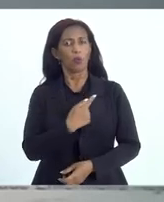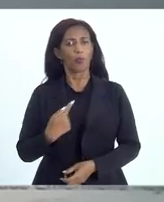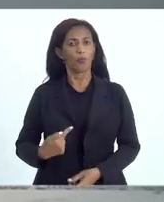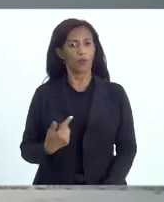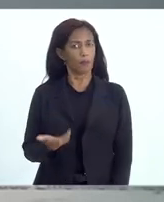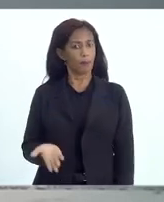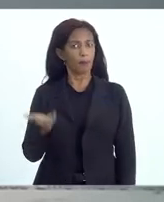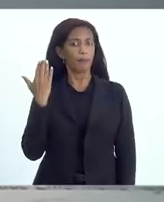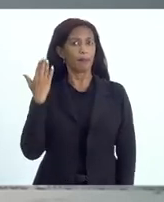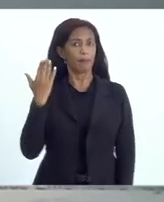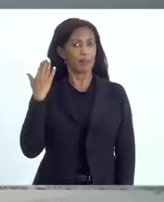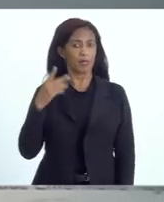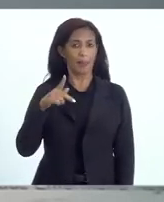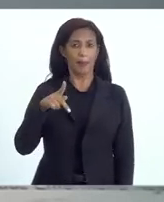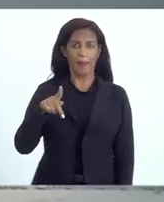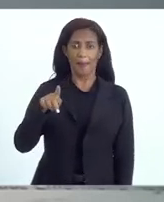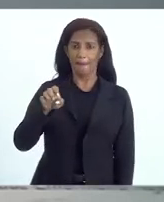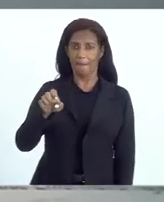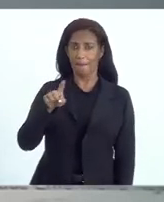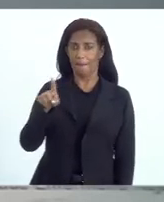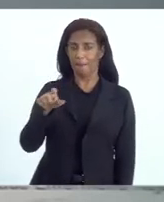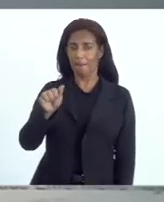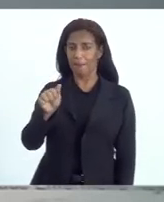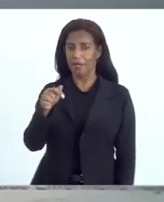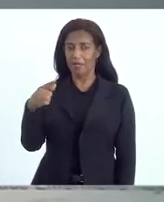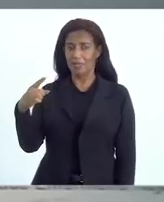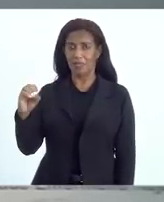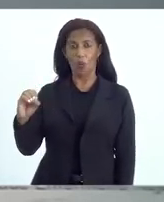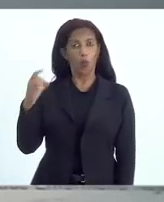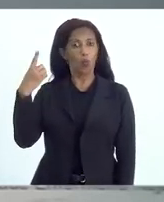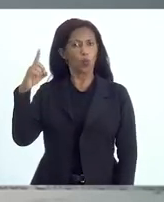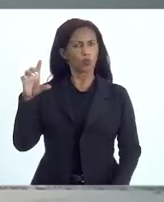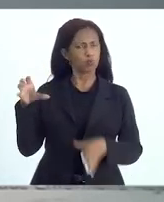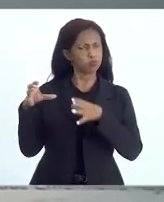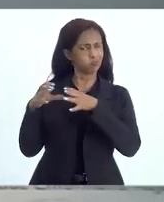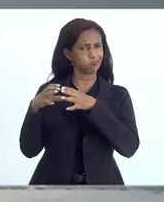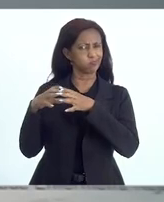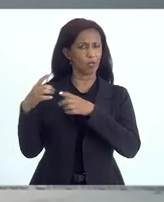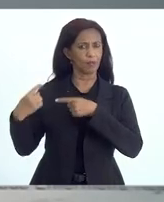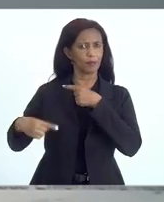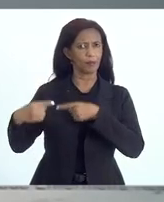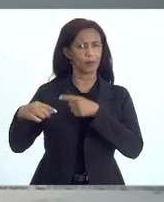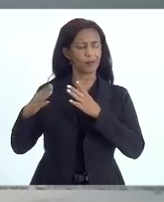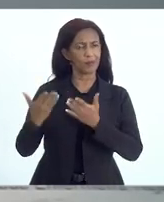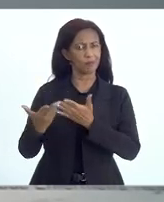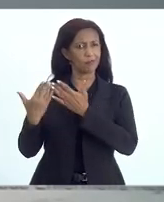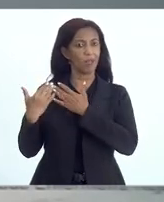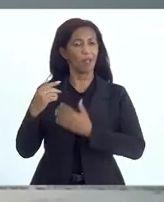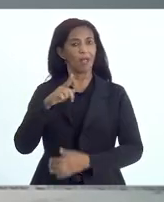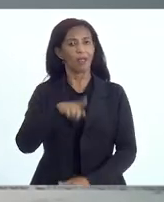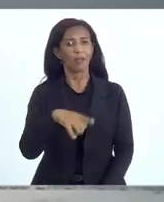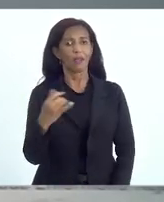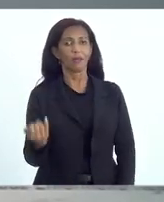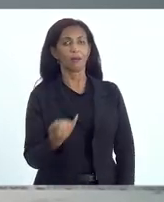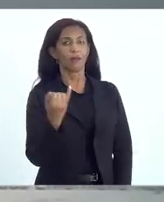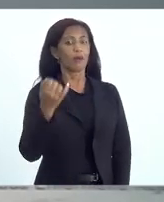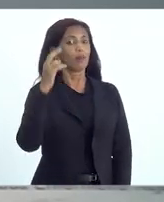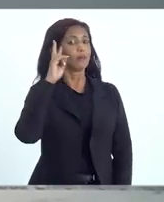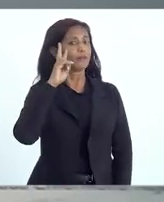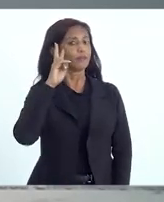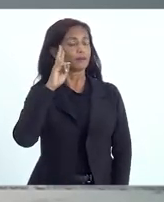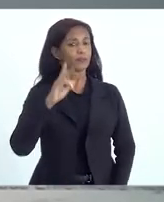passado era o governo Pezão era outra conjuntura política né e é importante a gente se